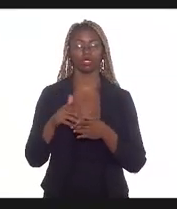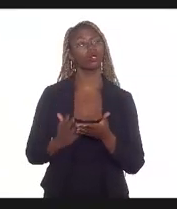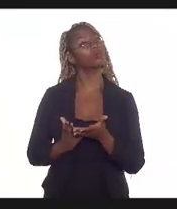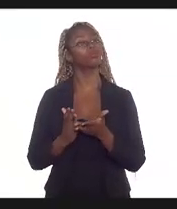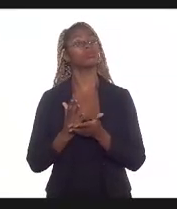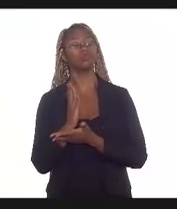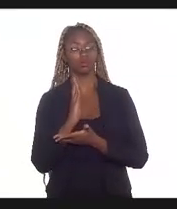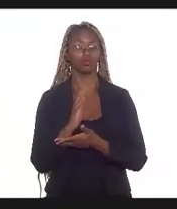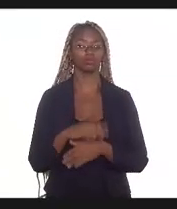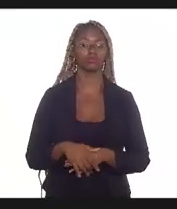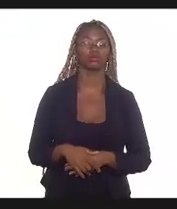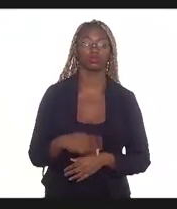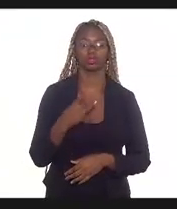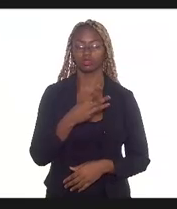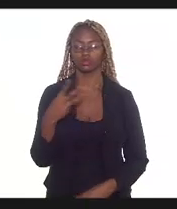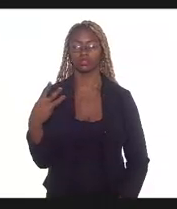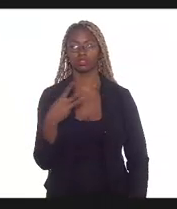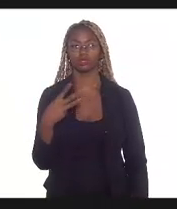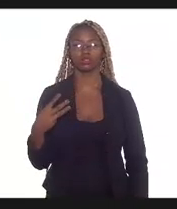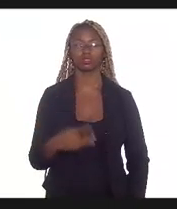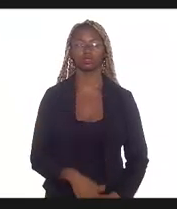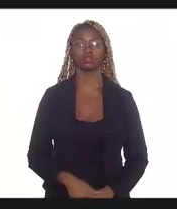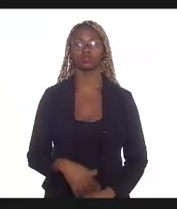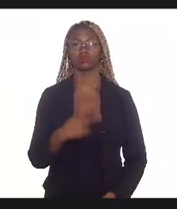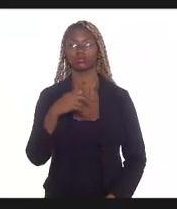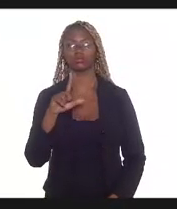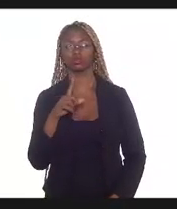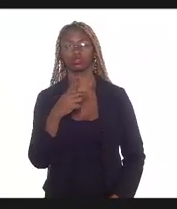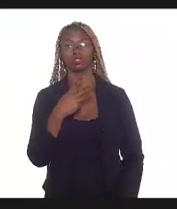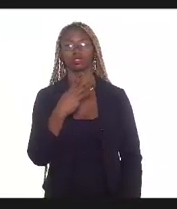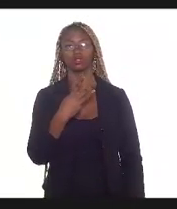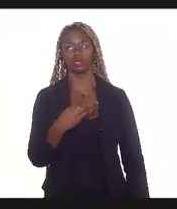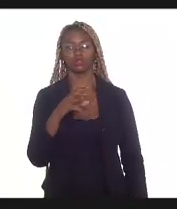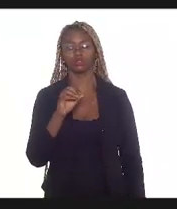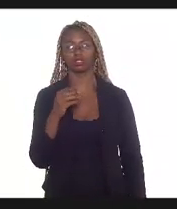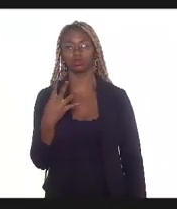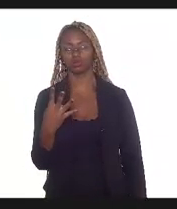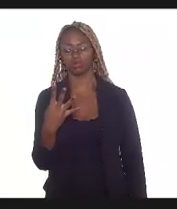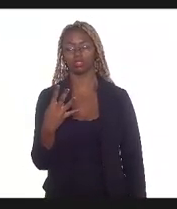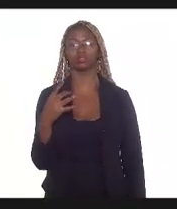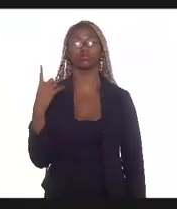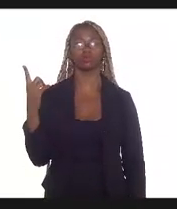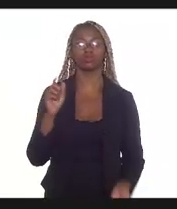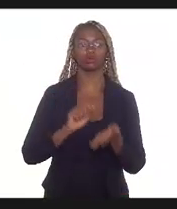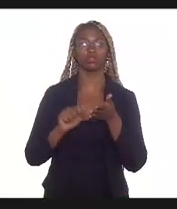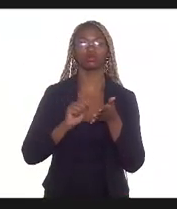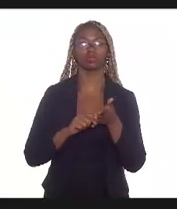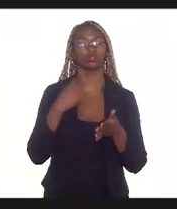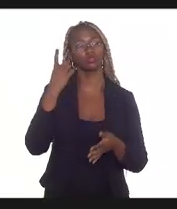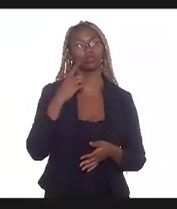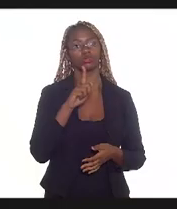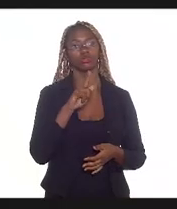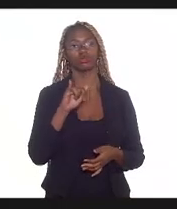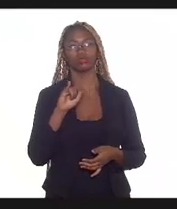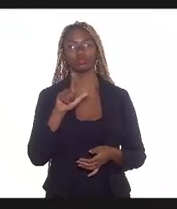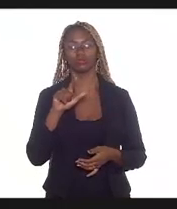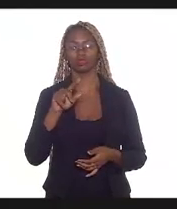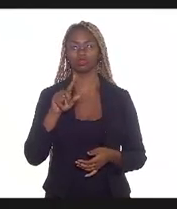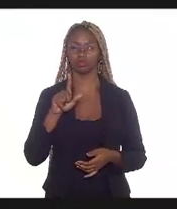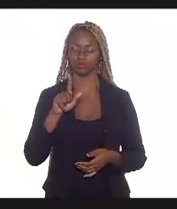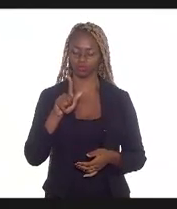aprovado. 33. Projeto de lei 304/2019, autoria do deputado Gil Viana, o parecer é pela